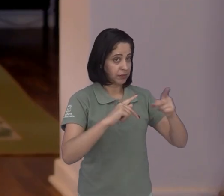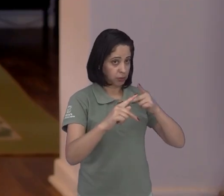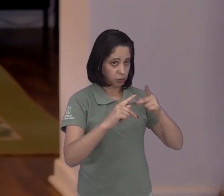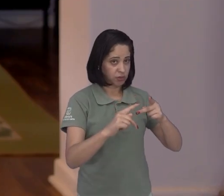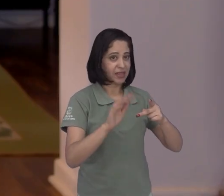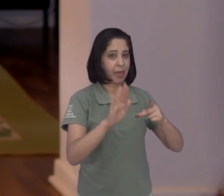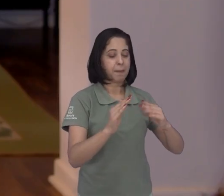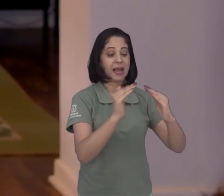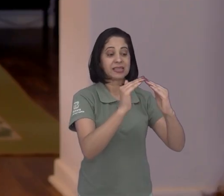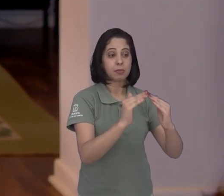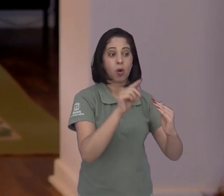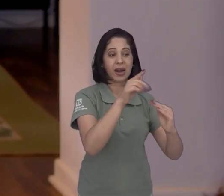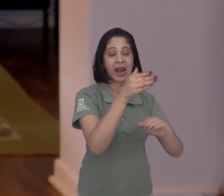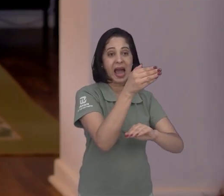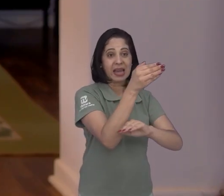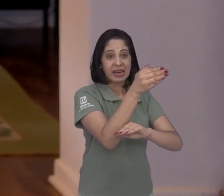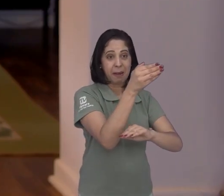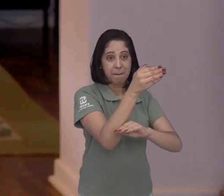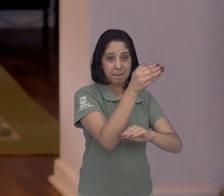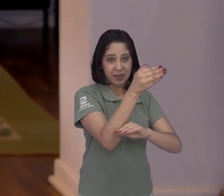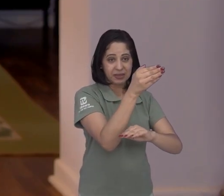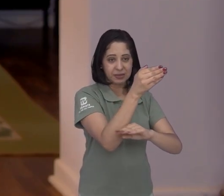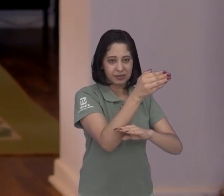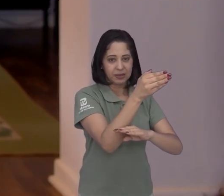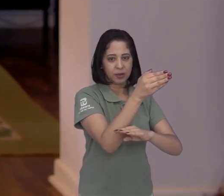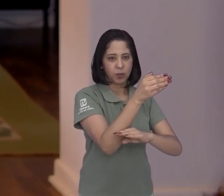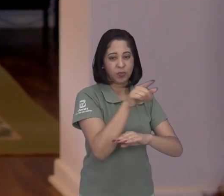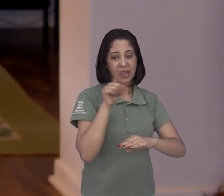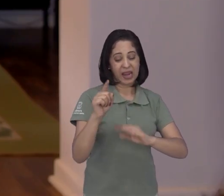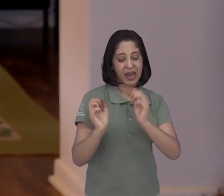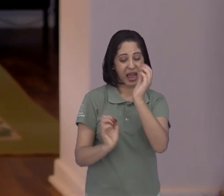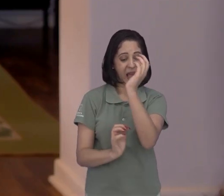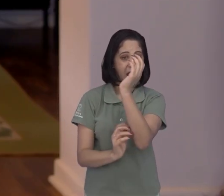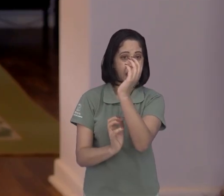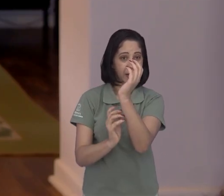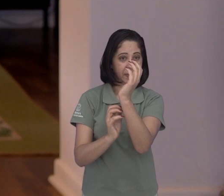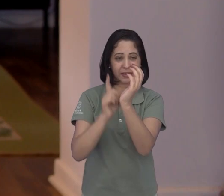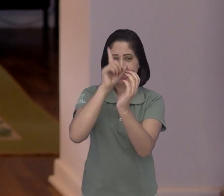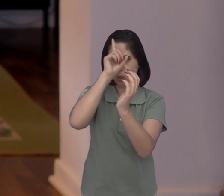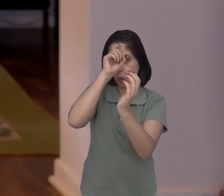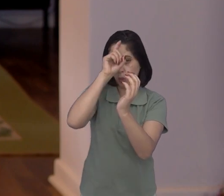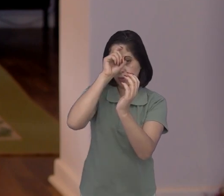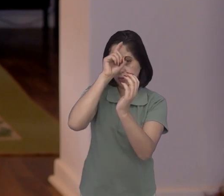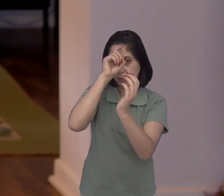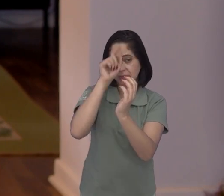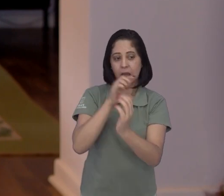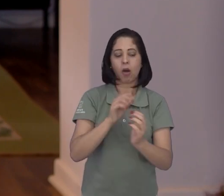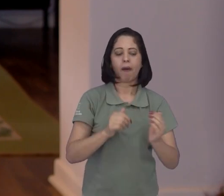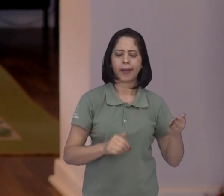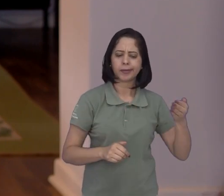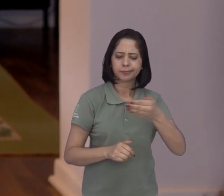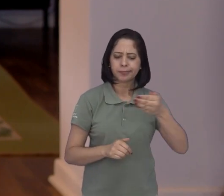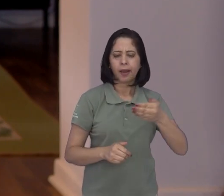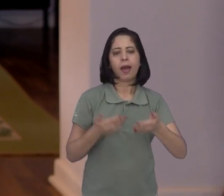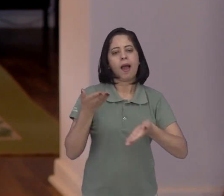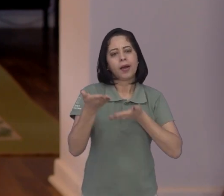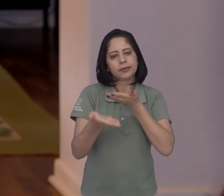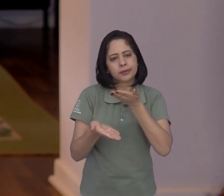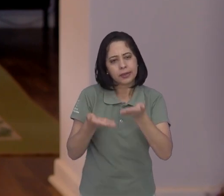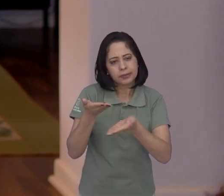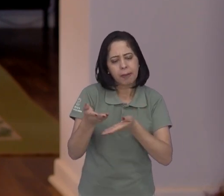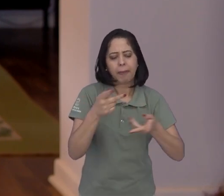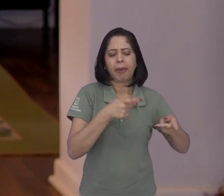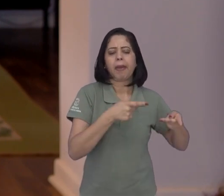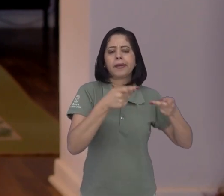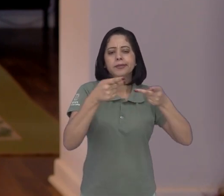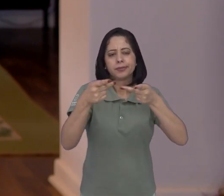ficou numa pensão, ele não morou no Vicentino Aranha, que era o lugar que acolhia a maior parte dos doentes. Ele